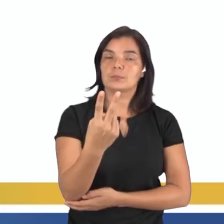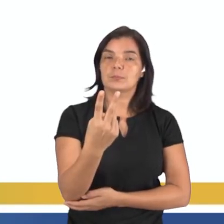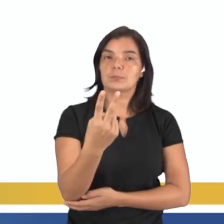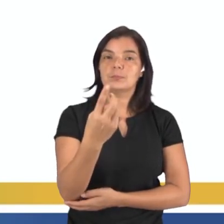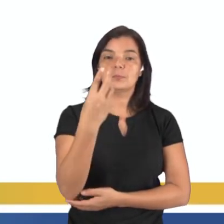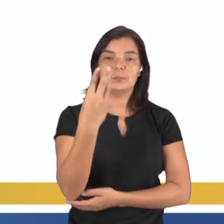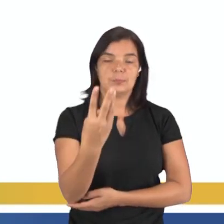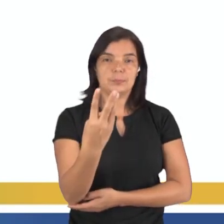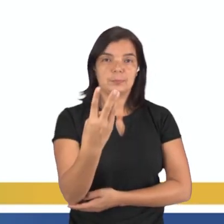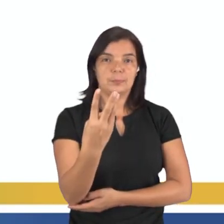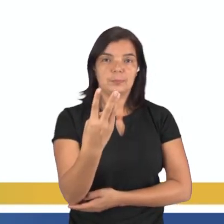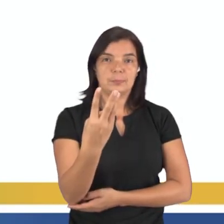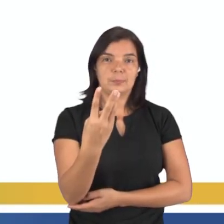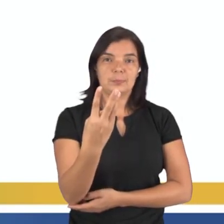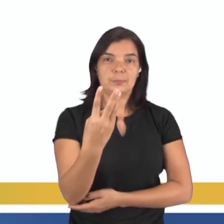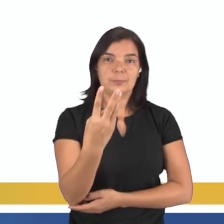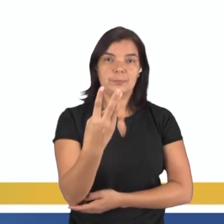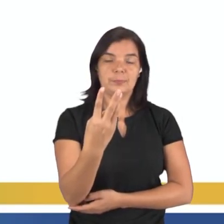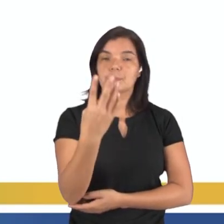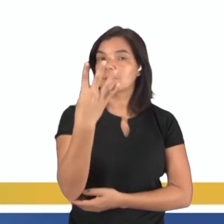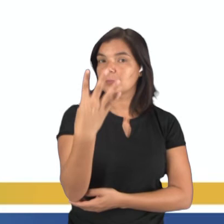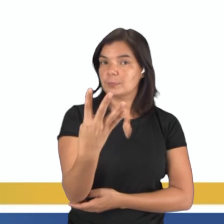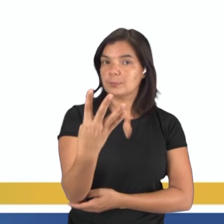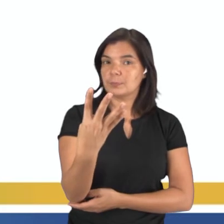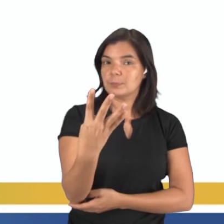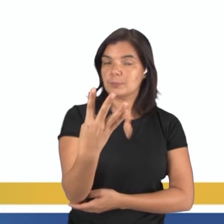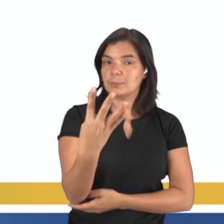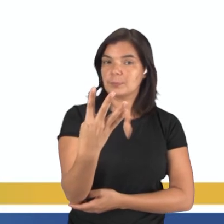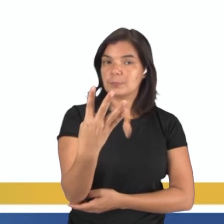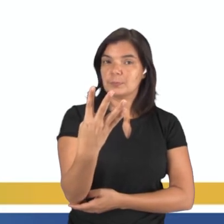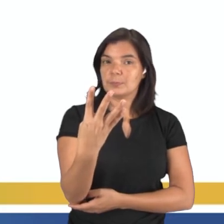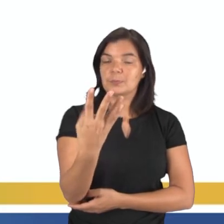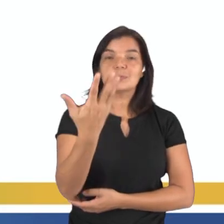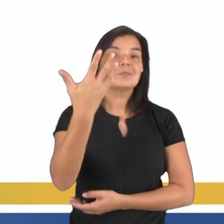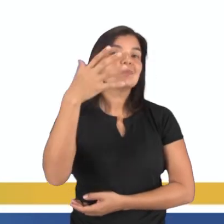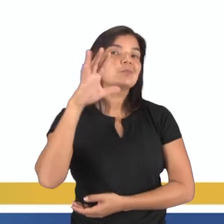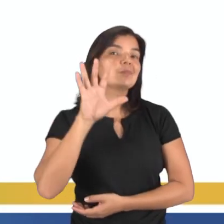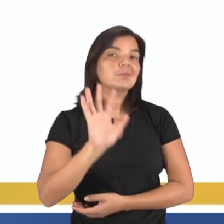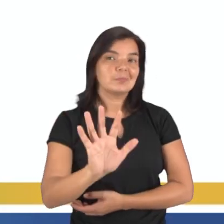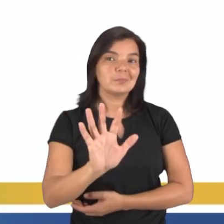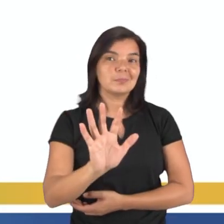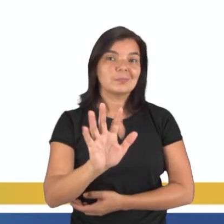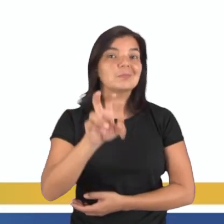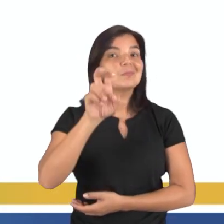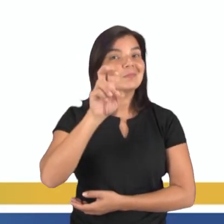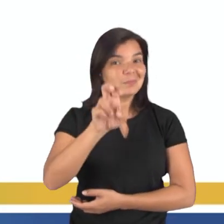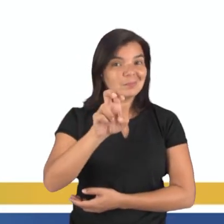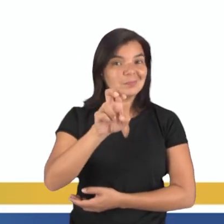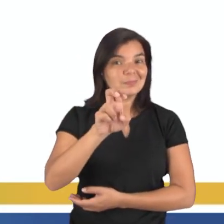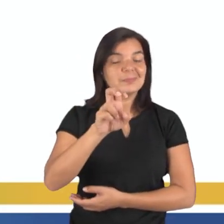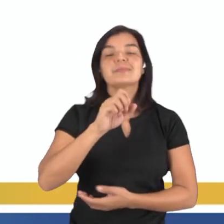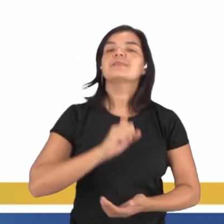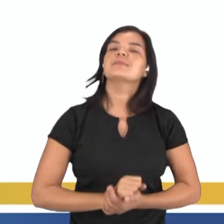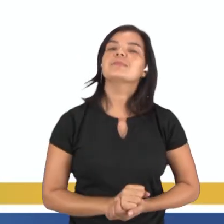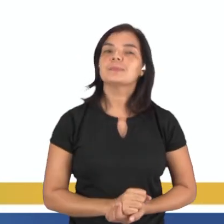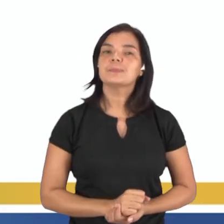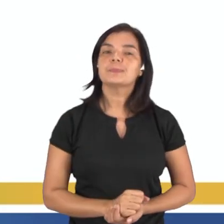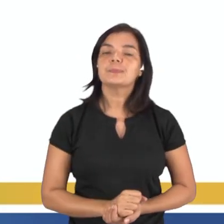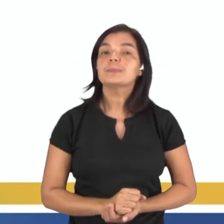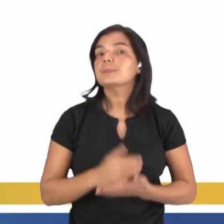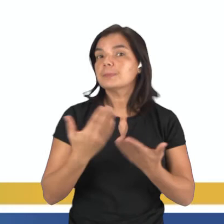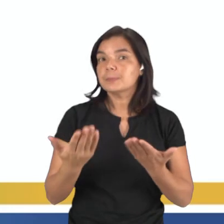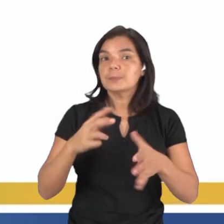mais outra, metro mais outra, decímetro mais outra e centímetro mais outra. São 5